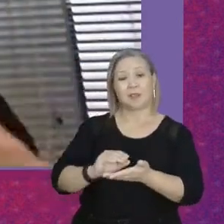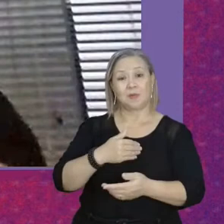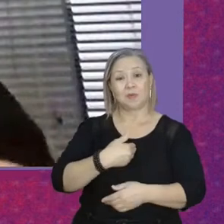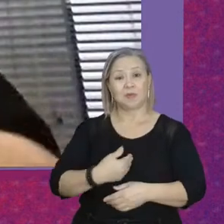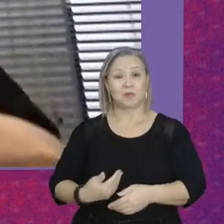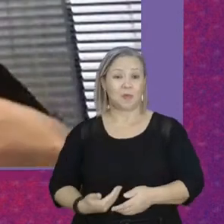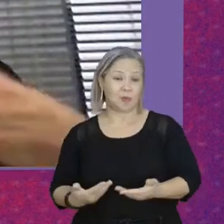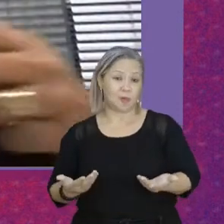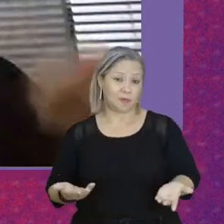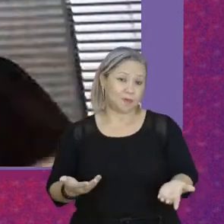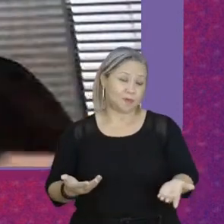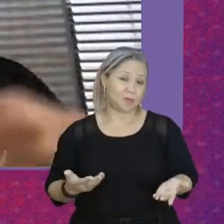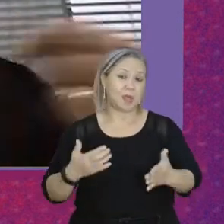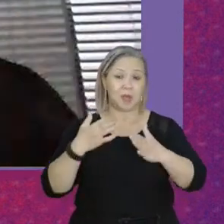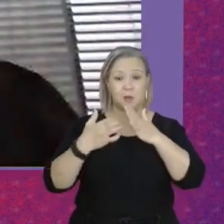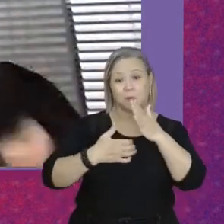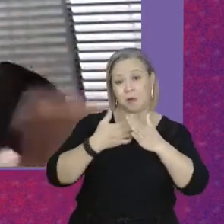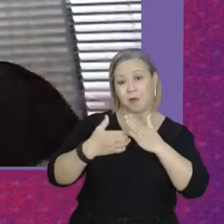para uma